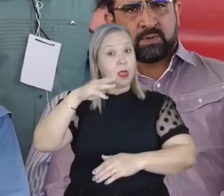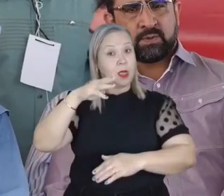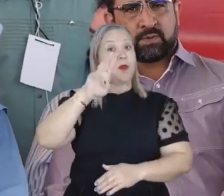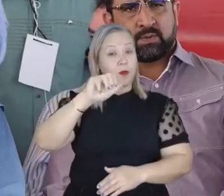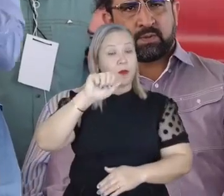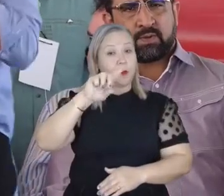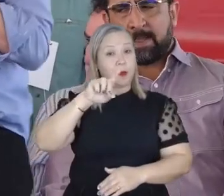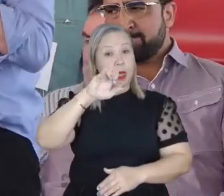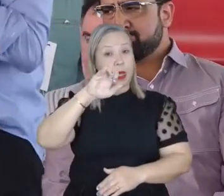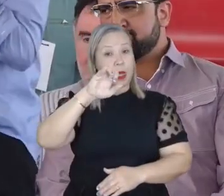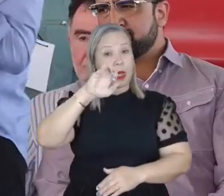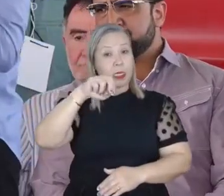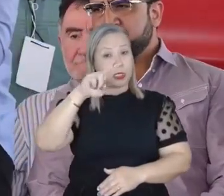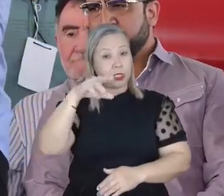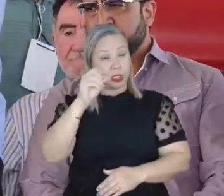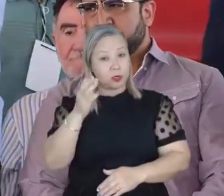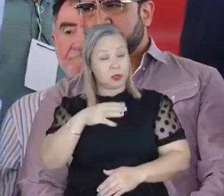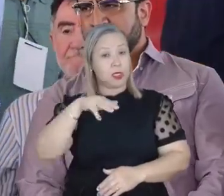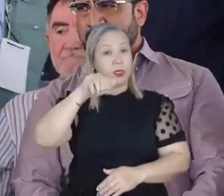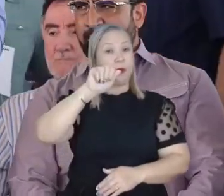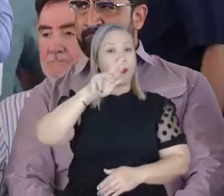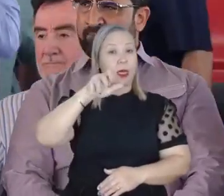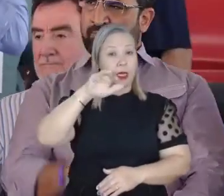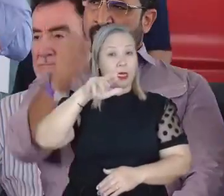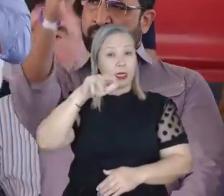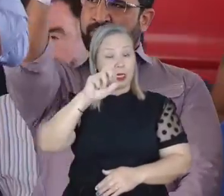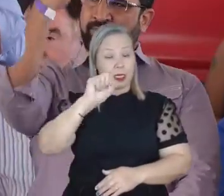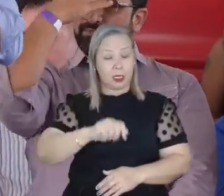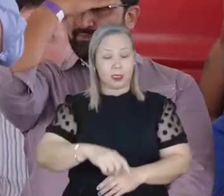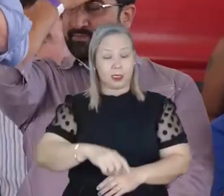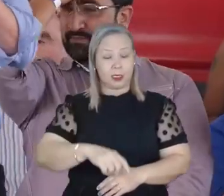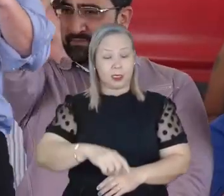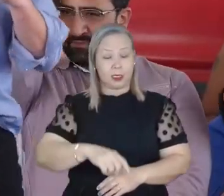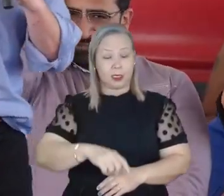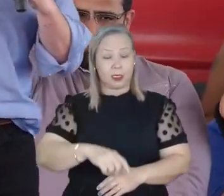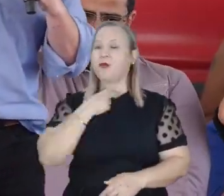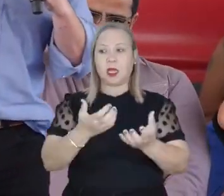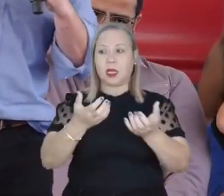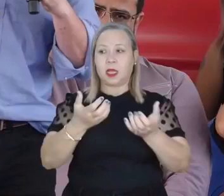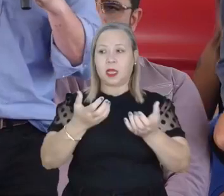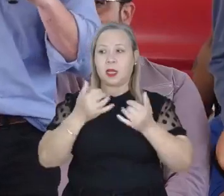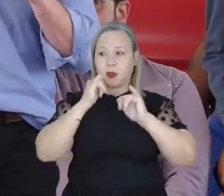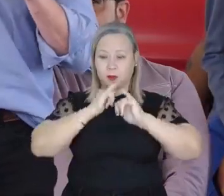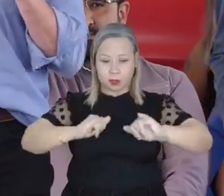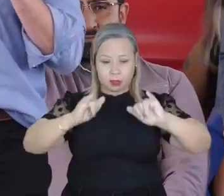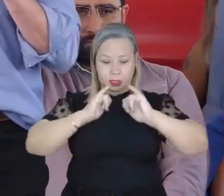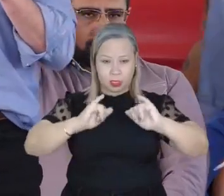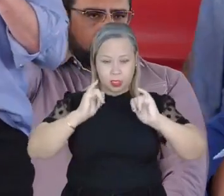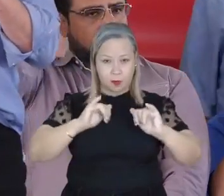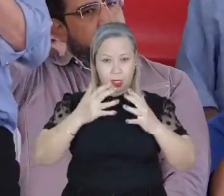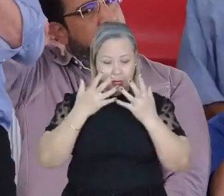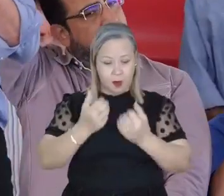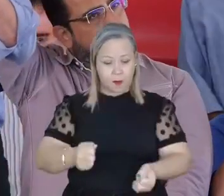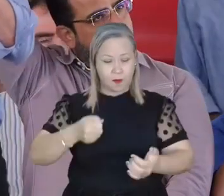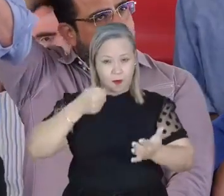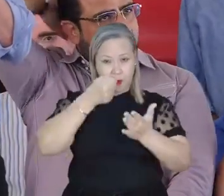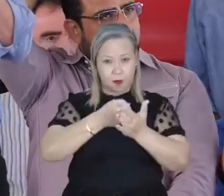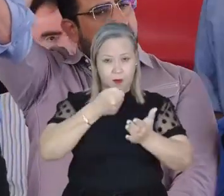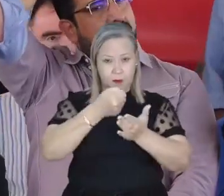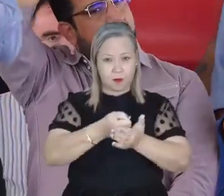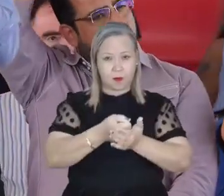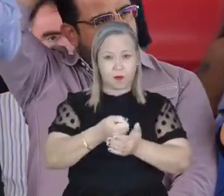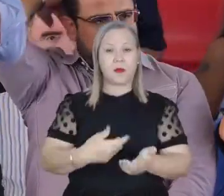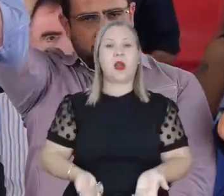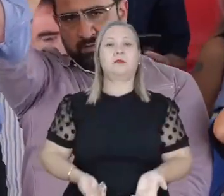aceitar. Nós queremos também dizer que nós vamos lutar. A sociedade civil que está organizada e mobilizada. E ela tem